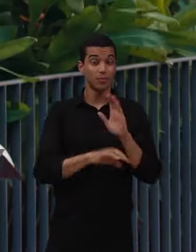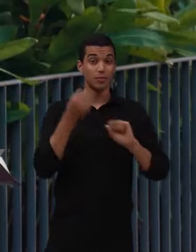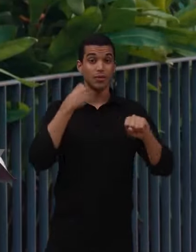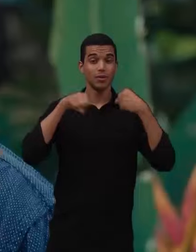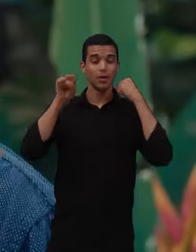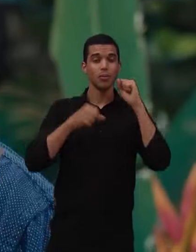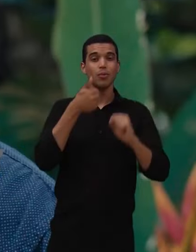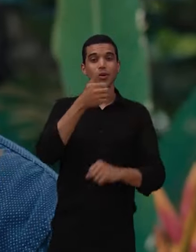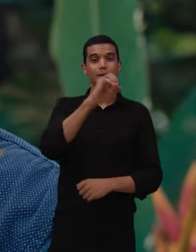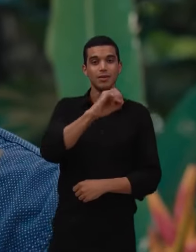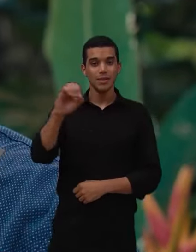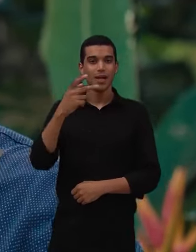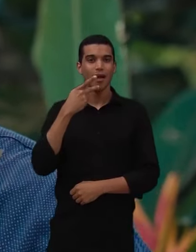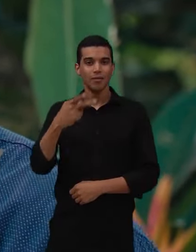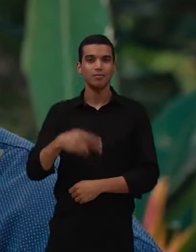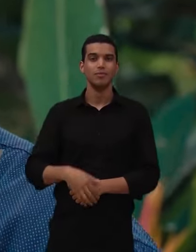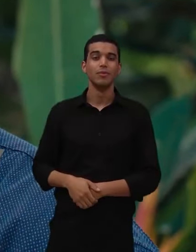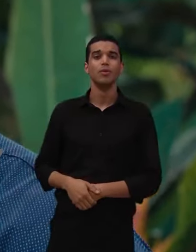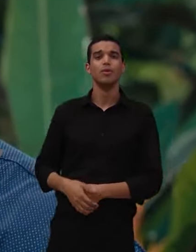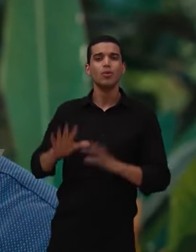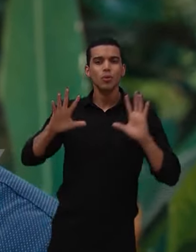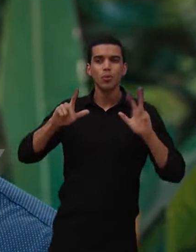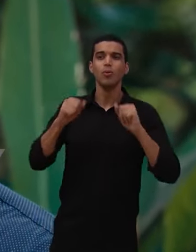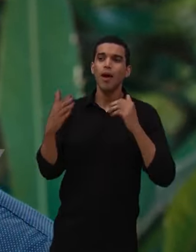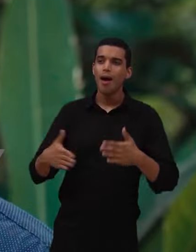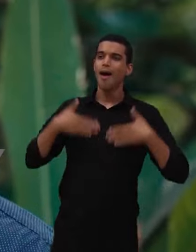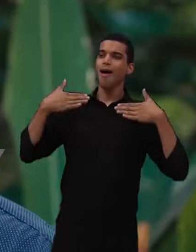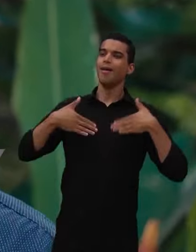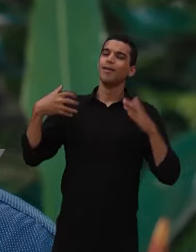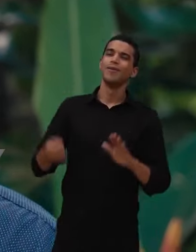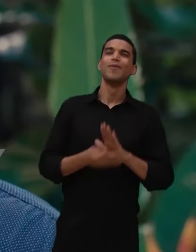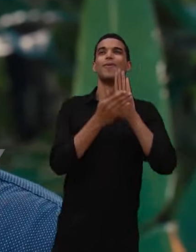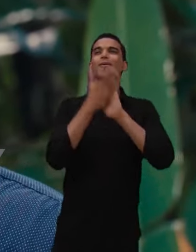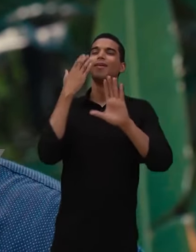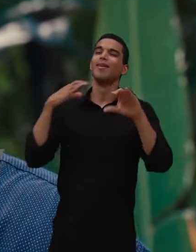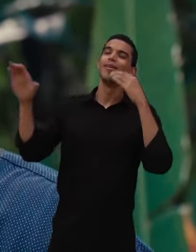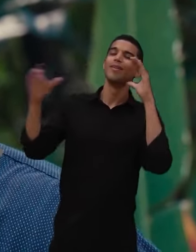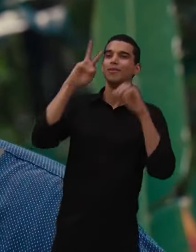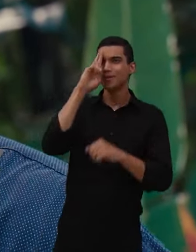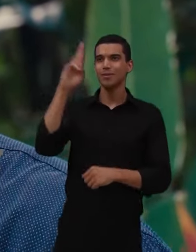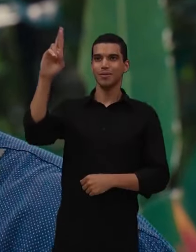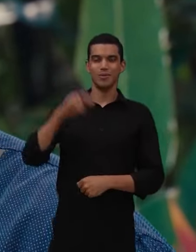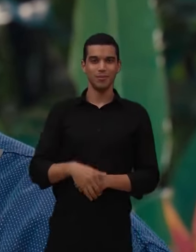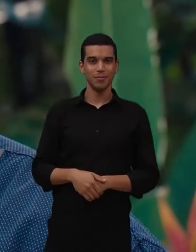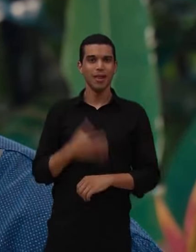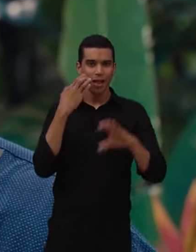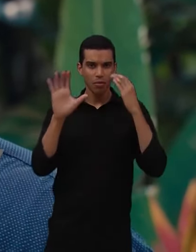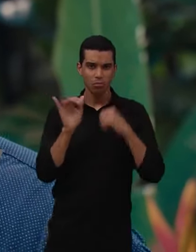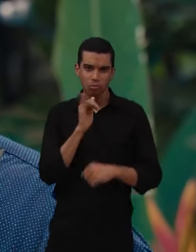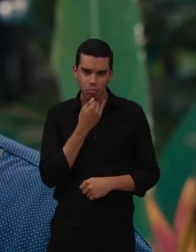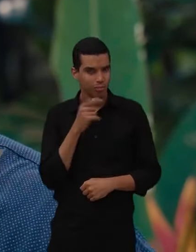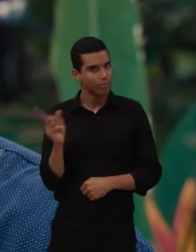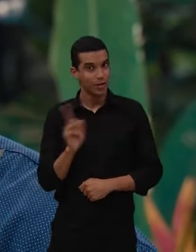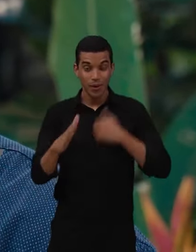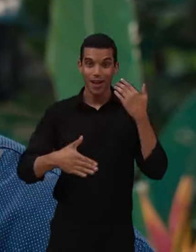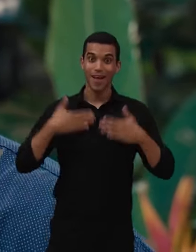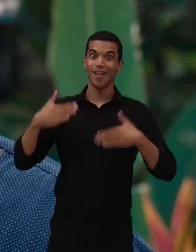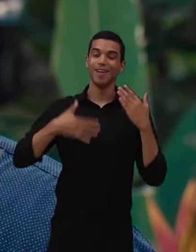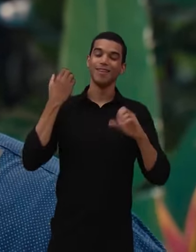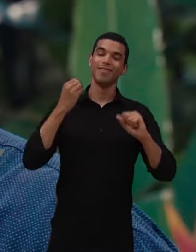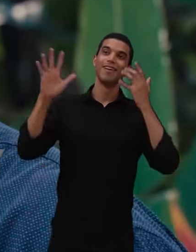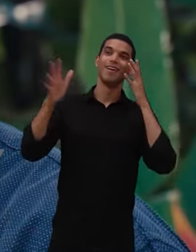alegria. E esse dia que fez o Senhor é um dia de alegria. Louve a Ele,